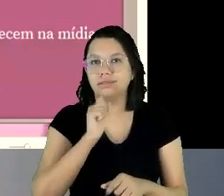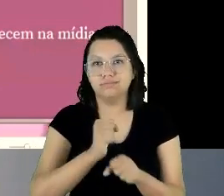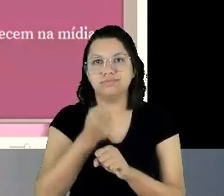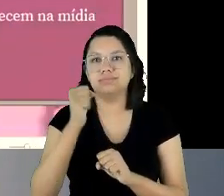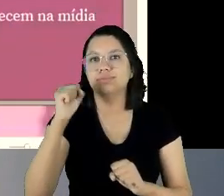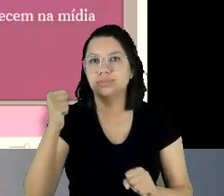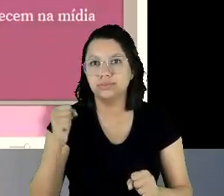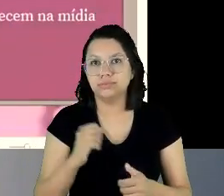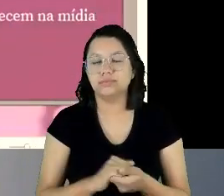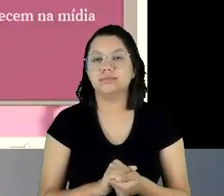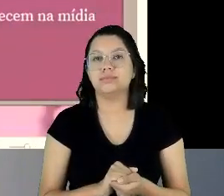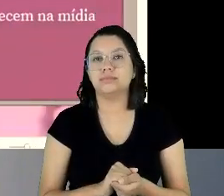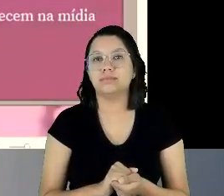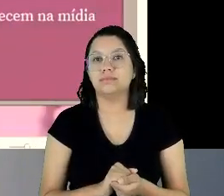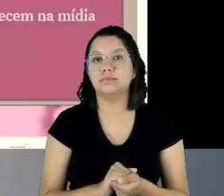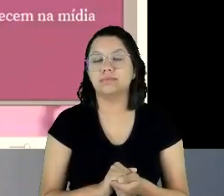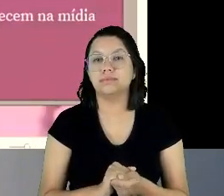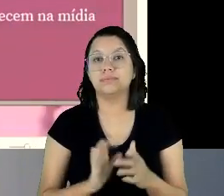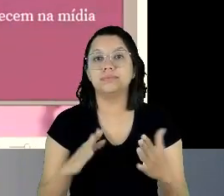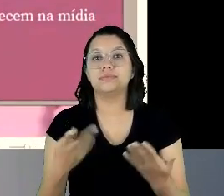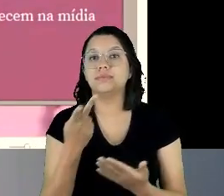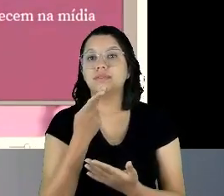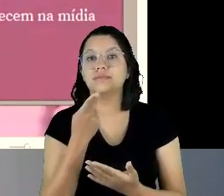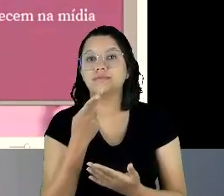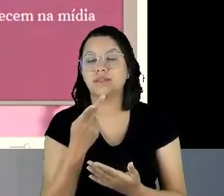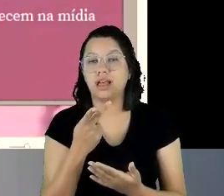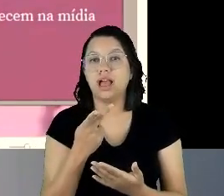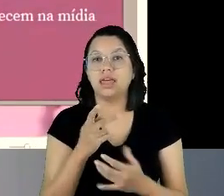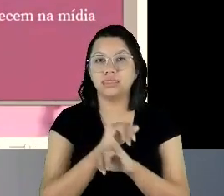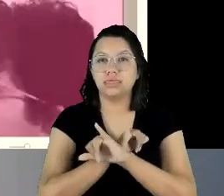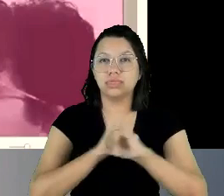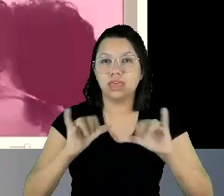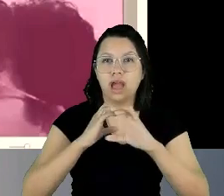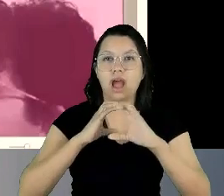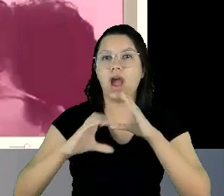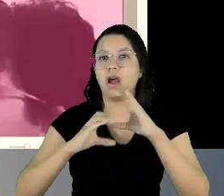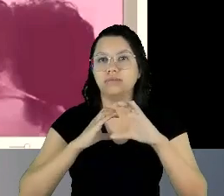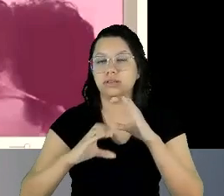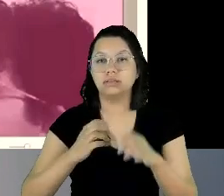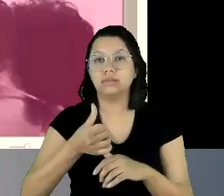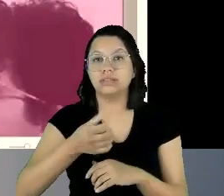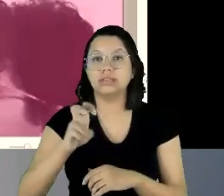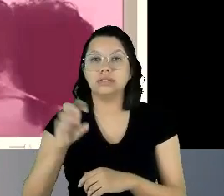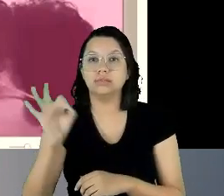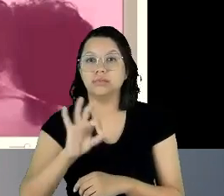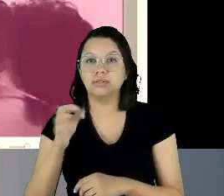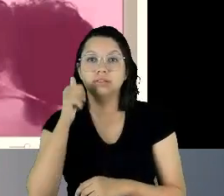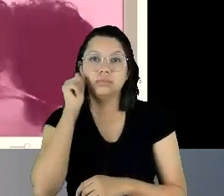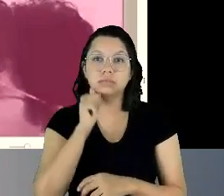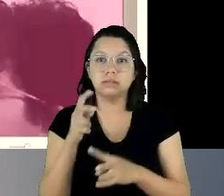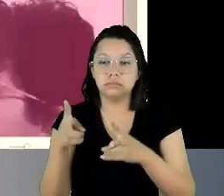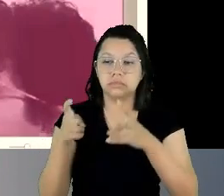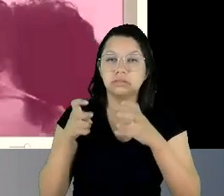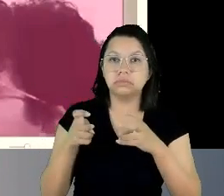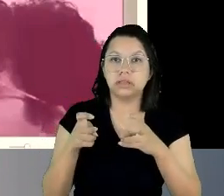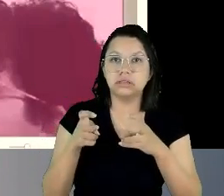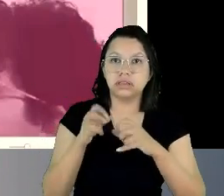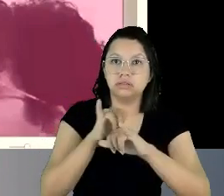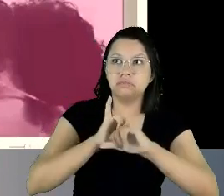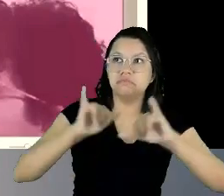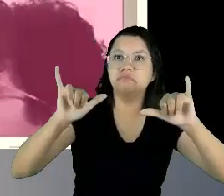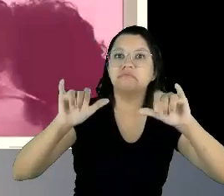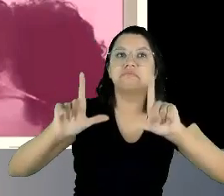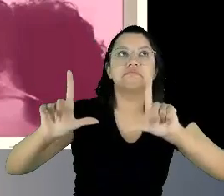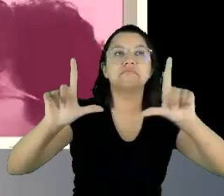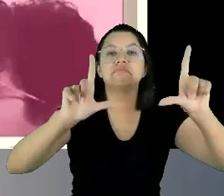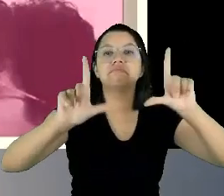imensa. E quando a gente fala da mídia, da comunicação, 65% das mulheres não se reconhecem na mídia e na